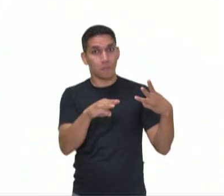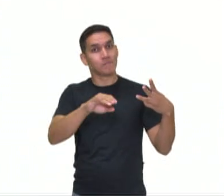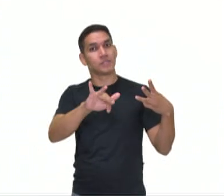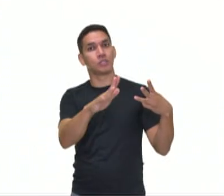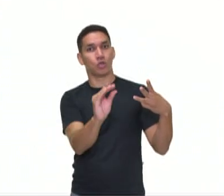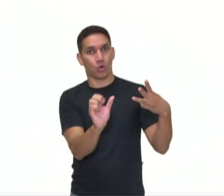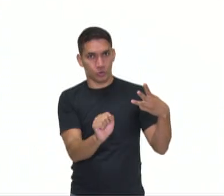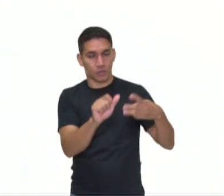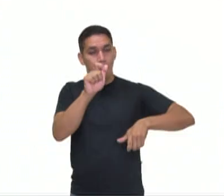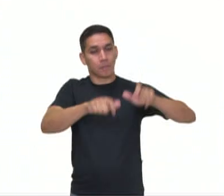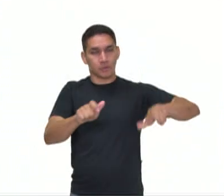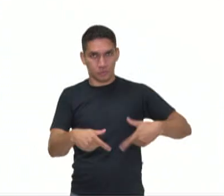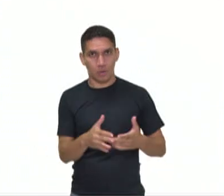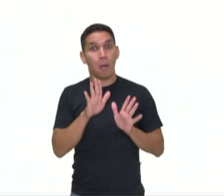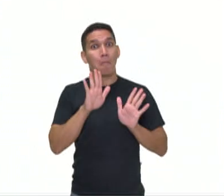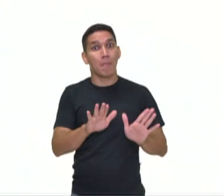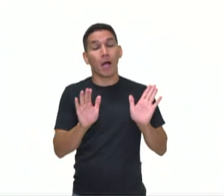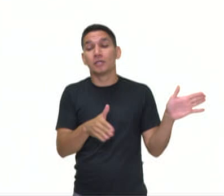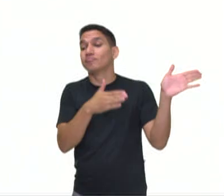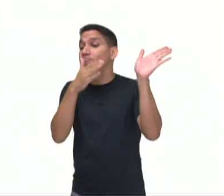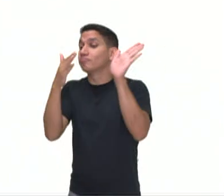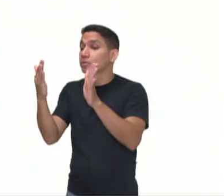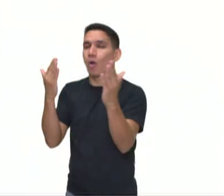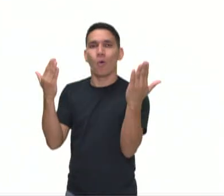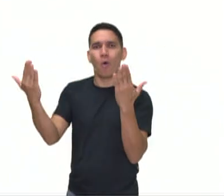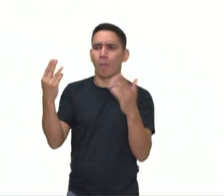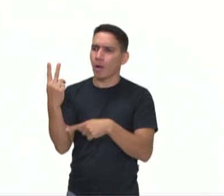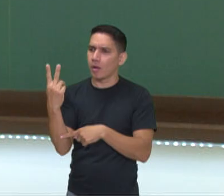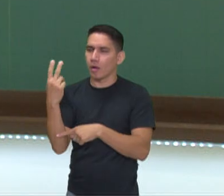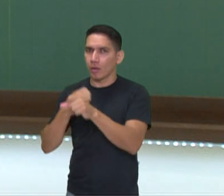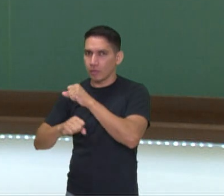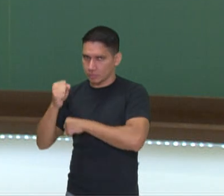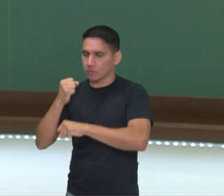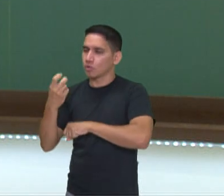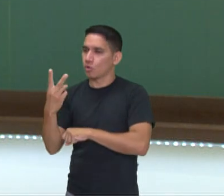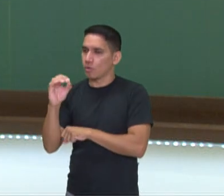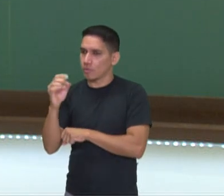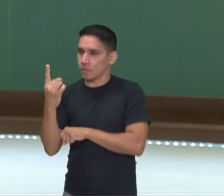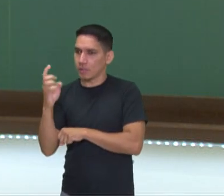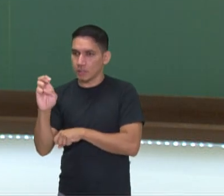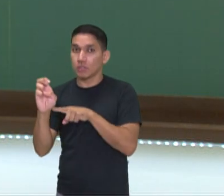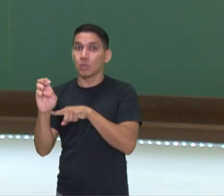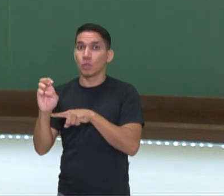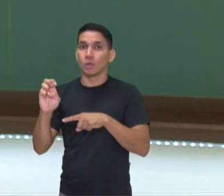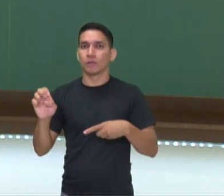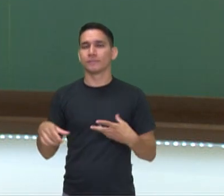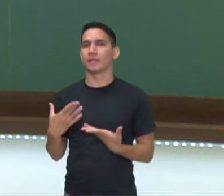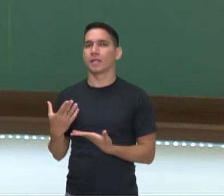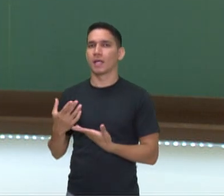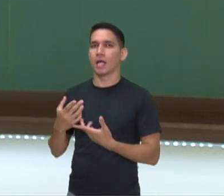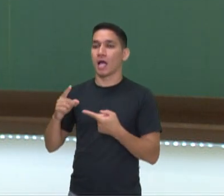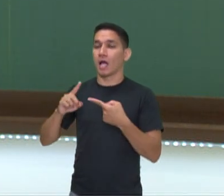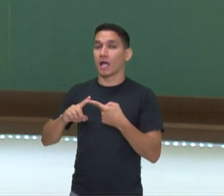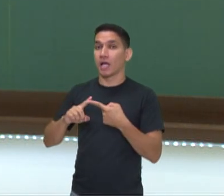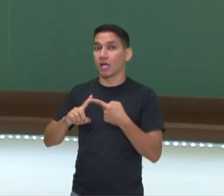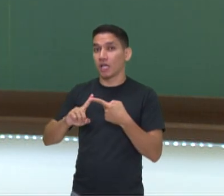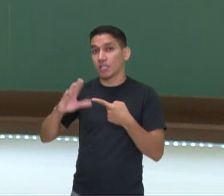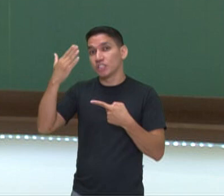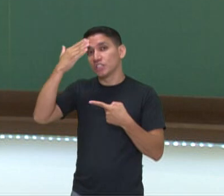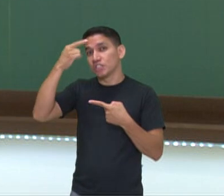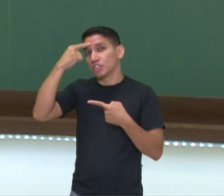habitantes. Porém, quando a gente olha para 2015, para esses dados de 2015, ó, Mumbai, na Índia,